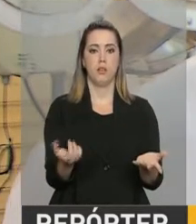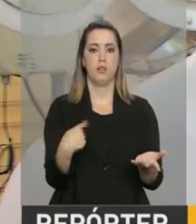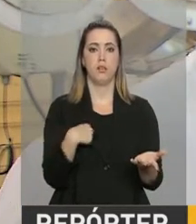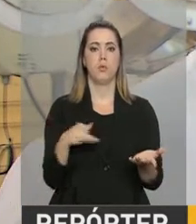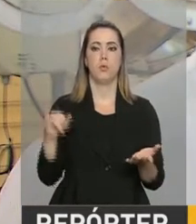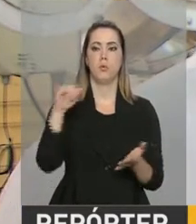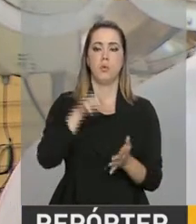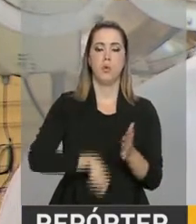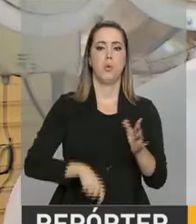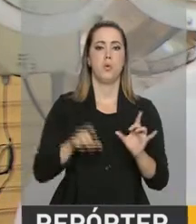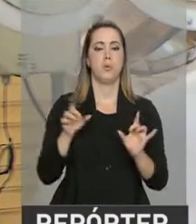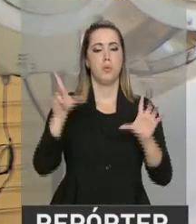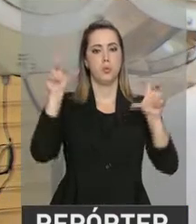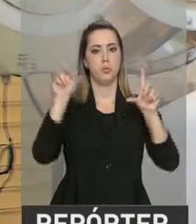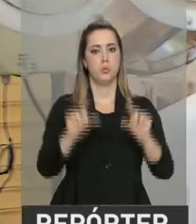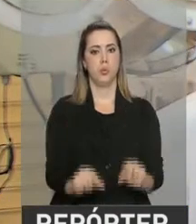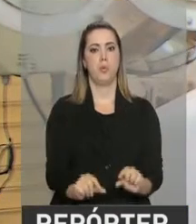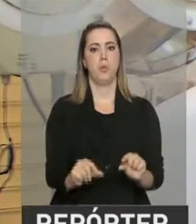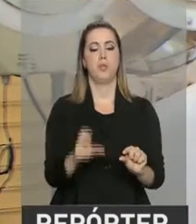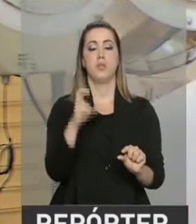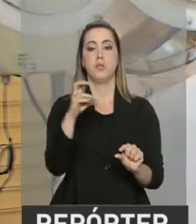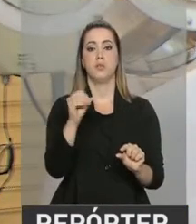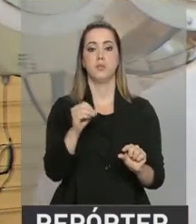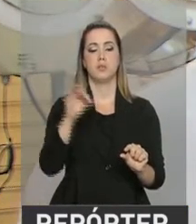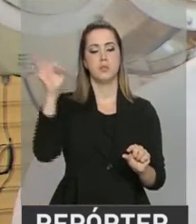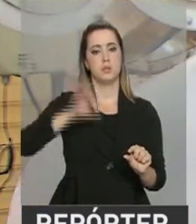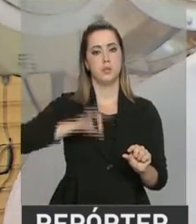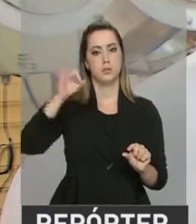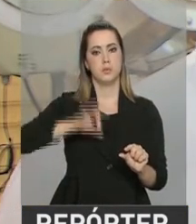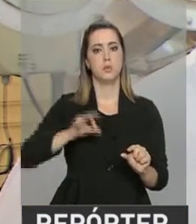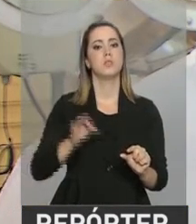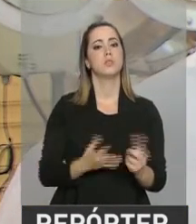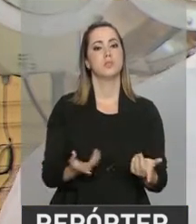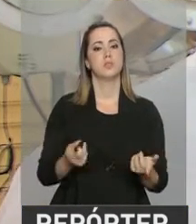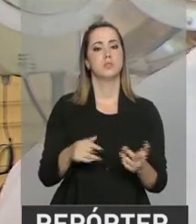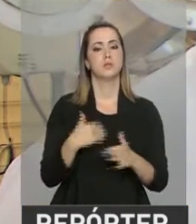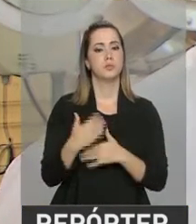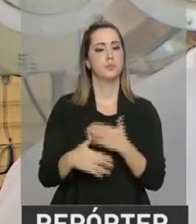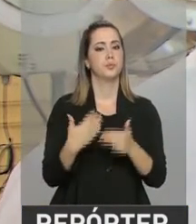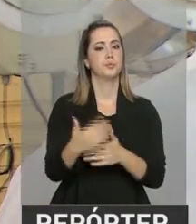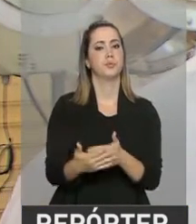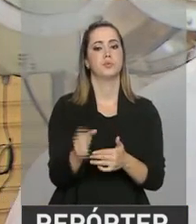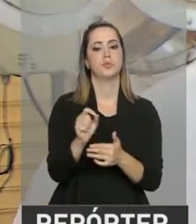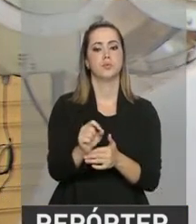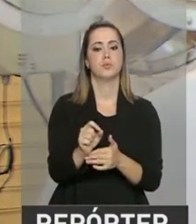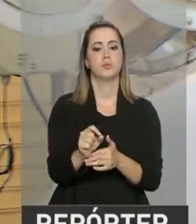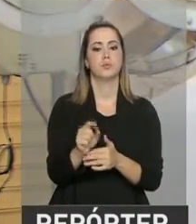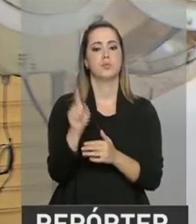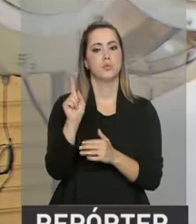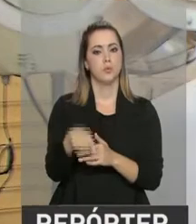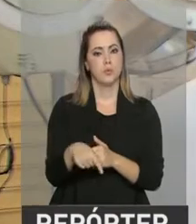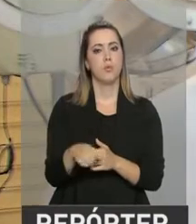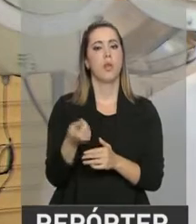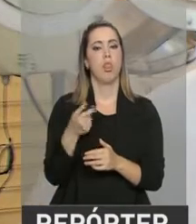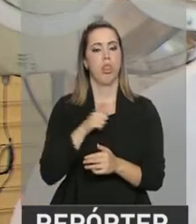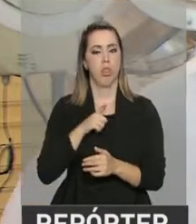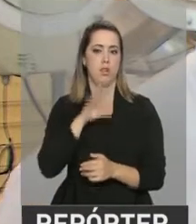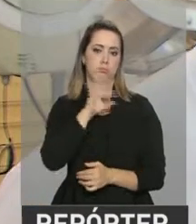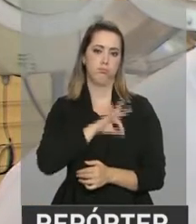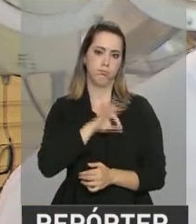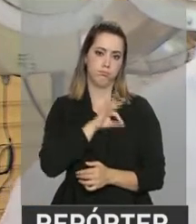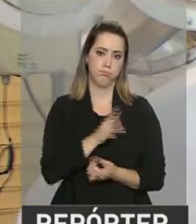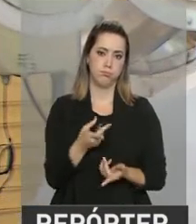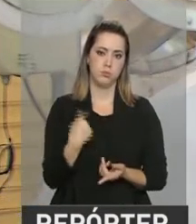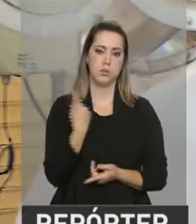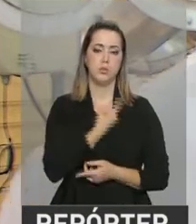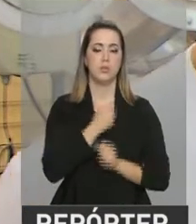cai a cerca de 50% né então vai começar a ser rentável negócio ea